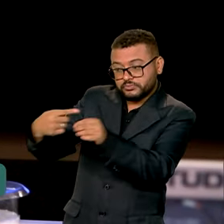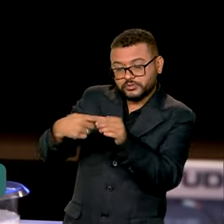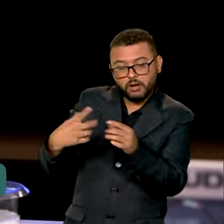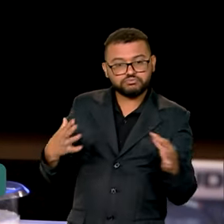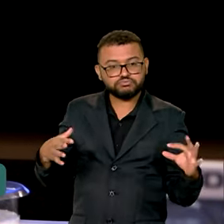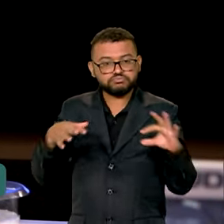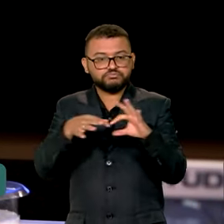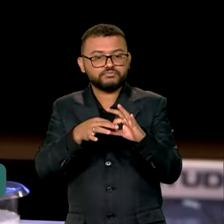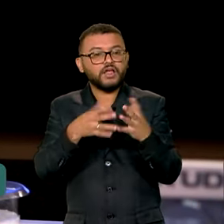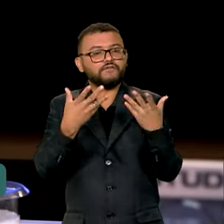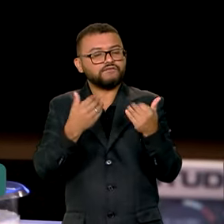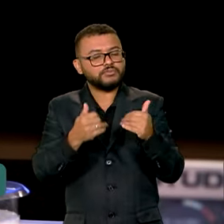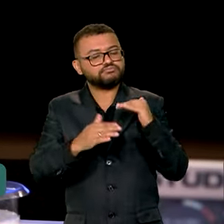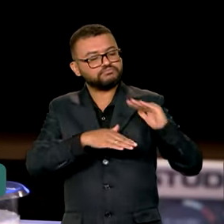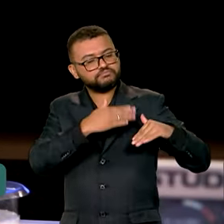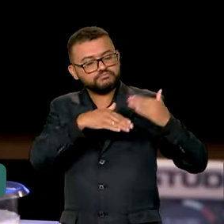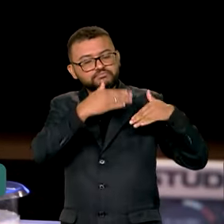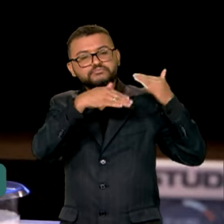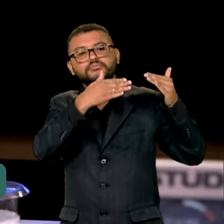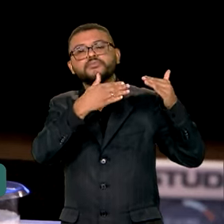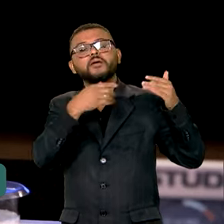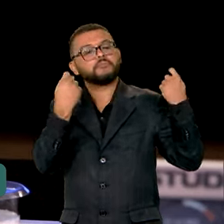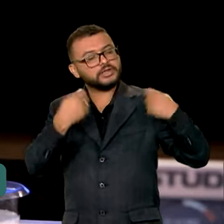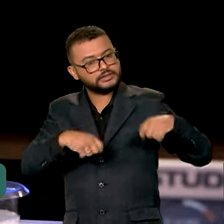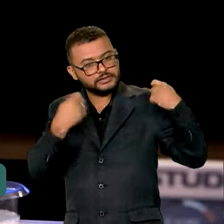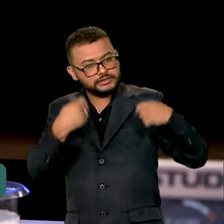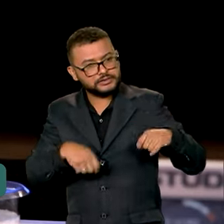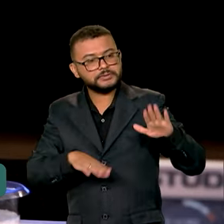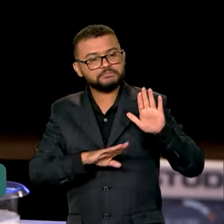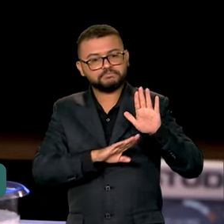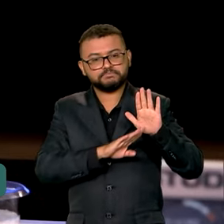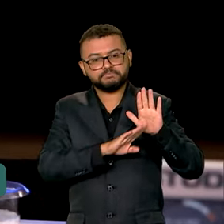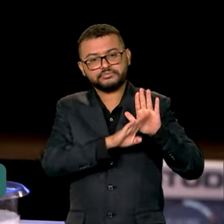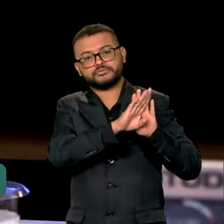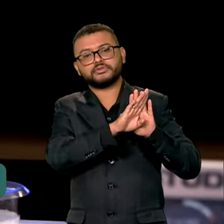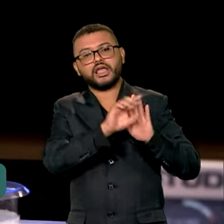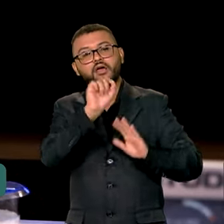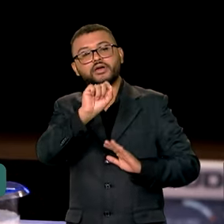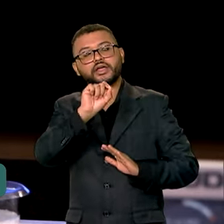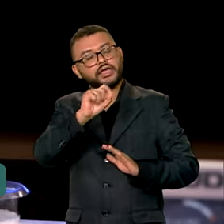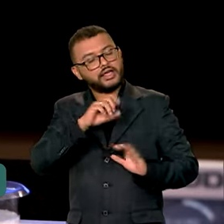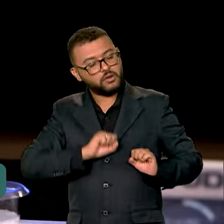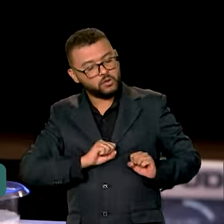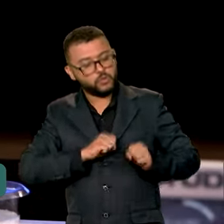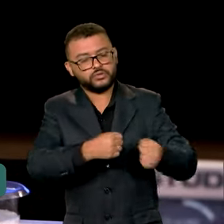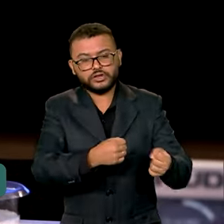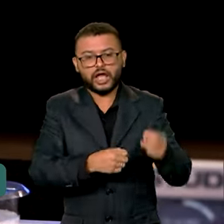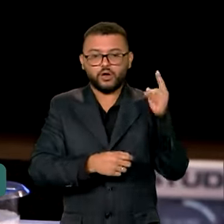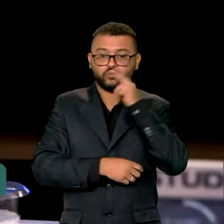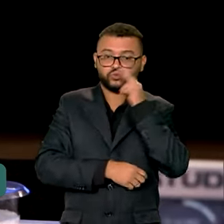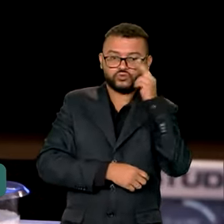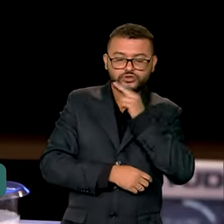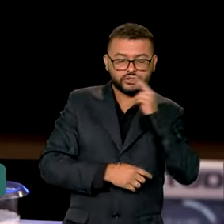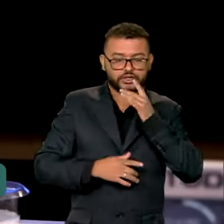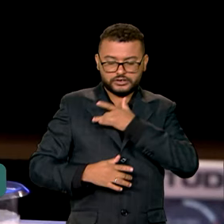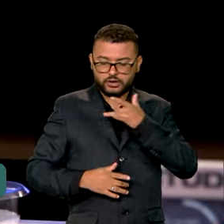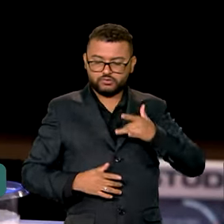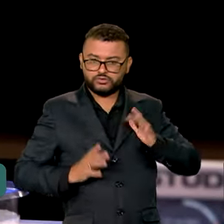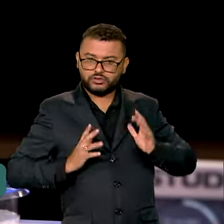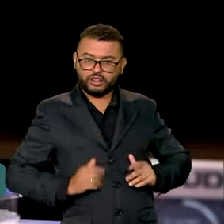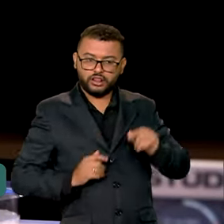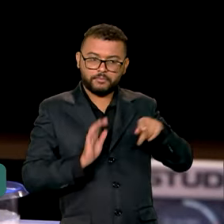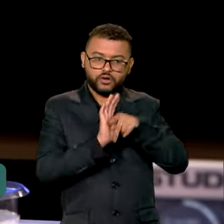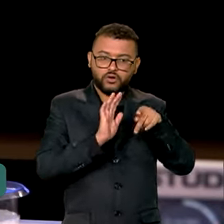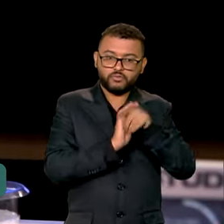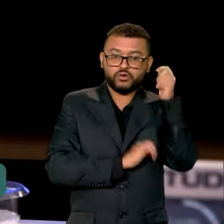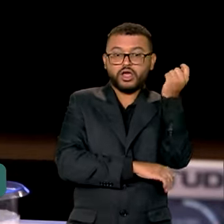avançar no que entendemos que já é uma nova fase no enfrentamento da emergência sanitária do Rio Grande do